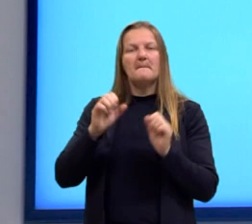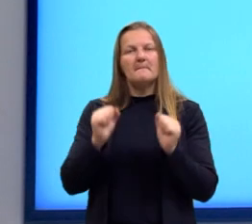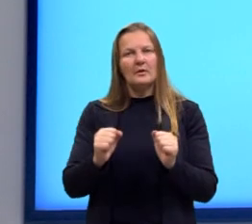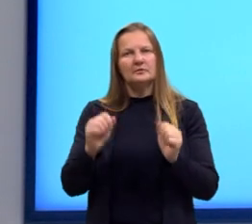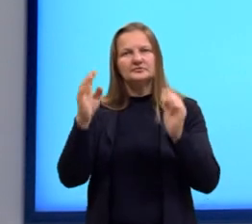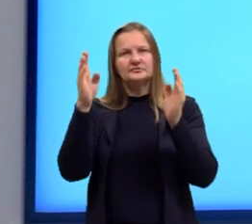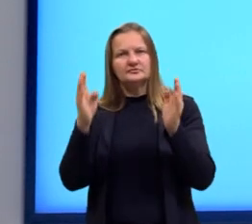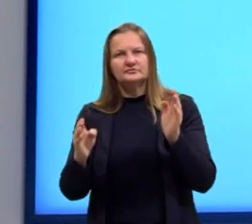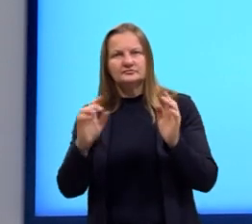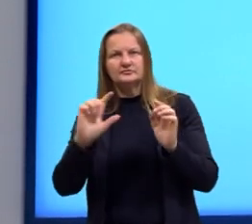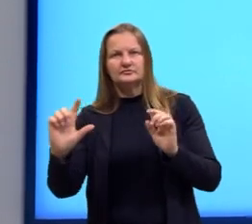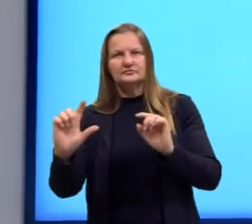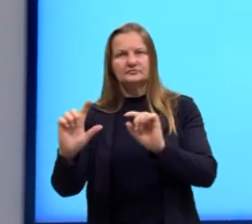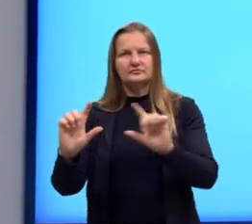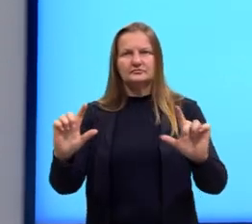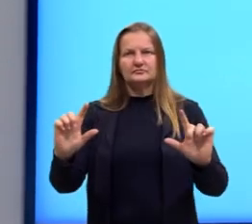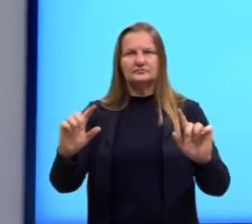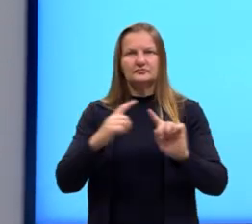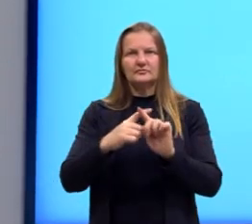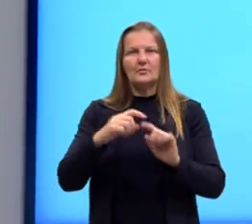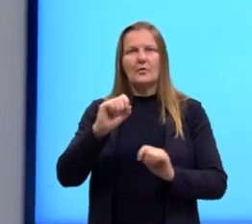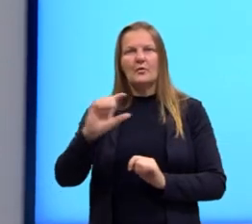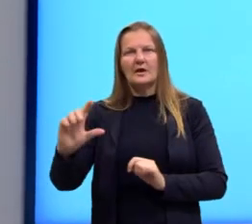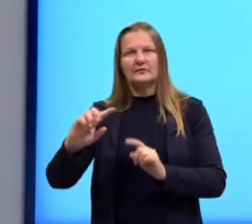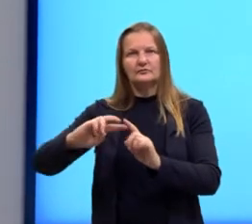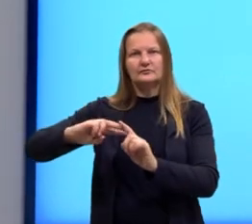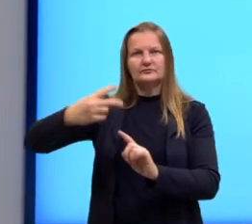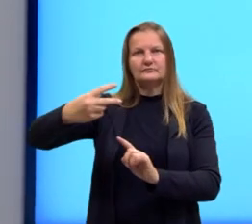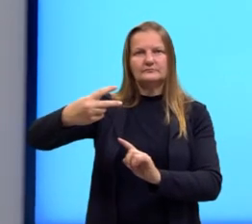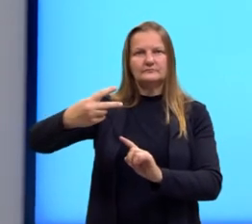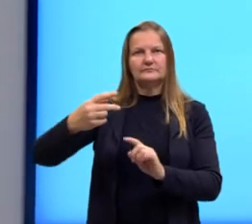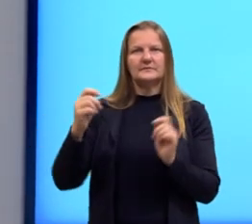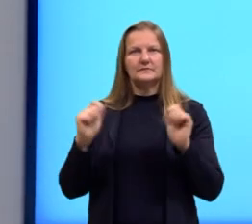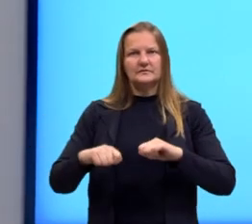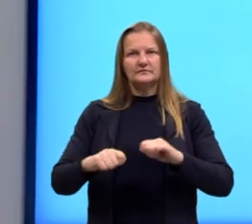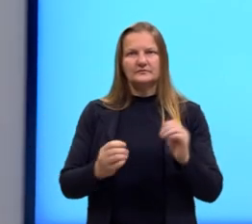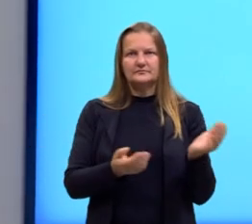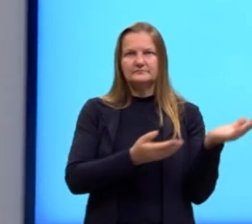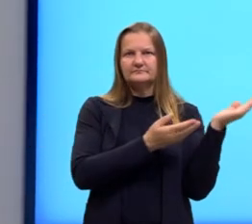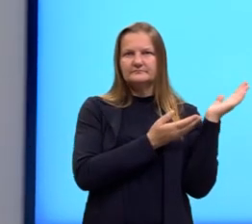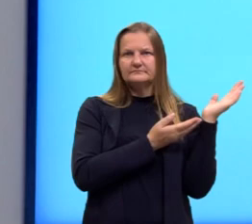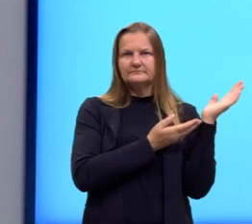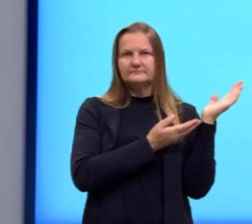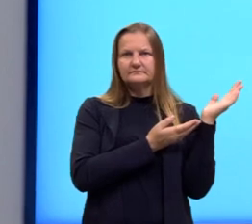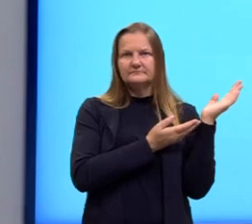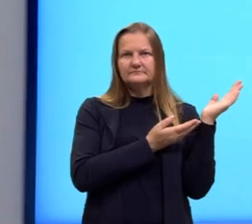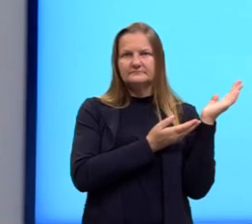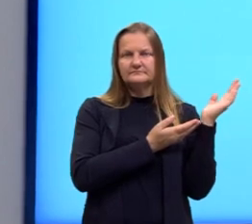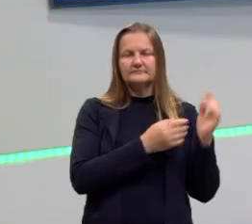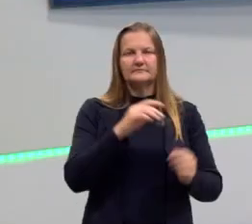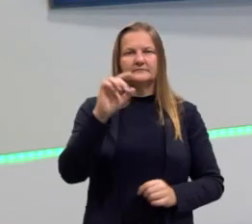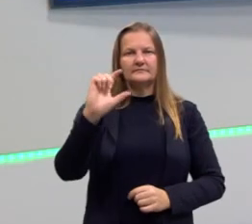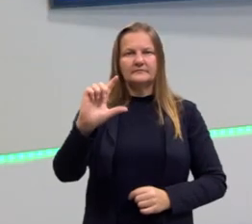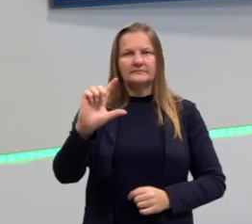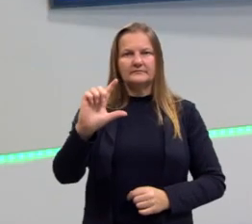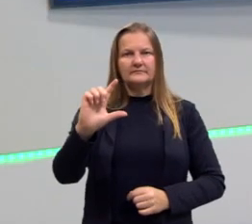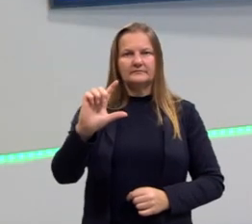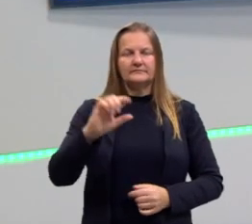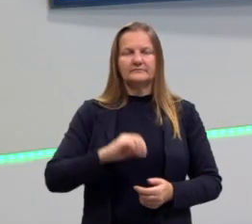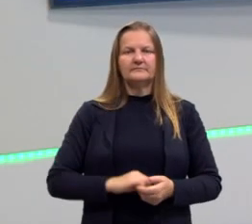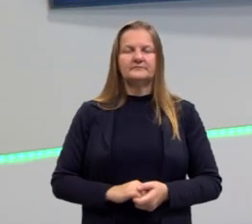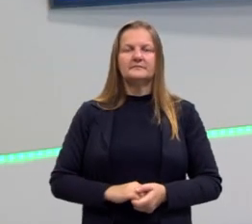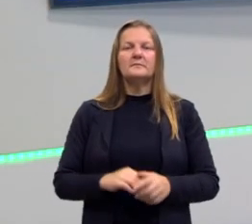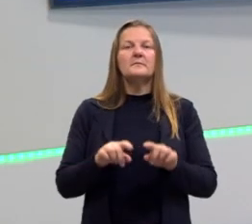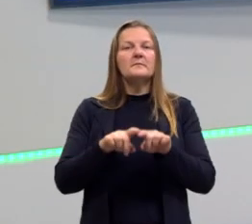lado ou o lado elevado ao quadrado aqui então nós representamos o lado por l é